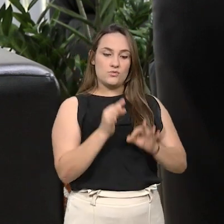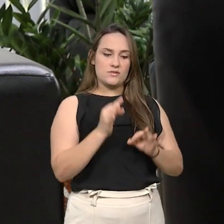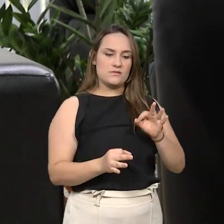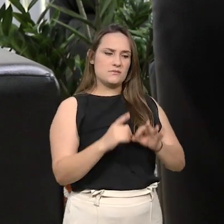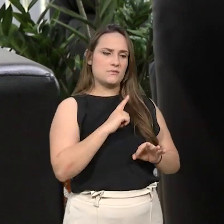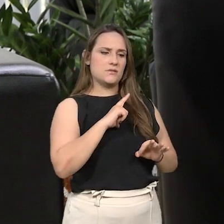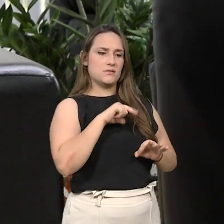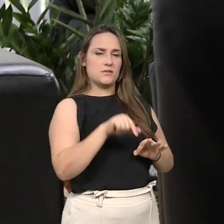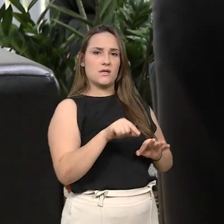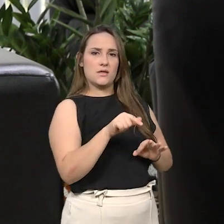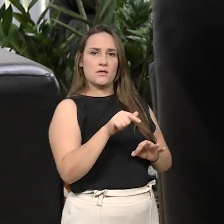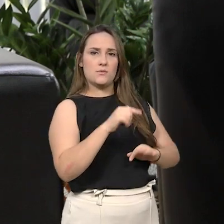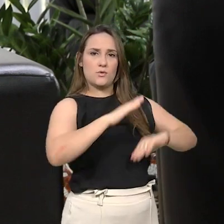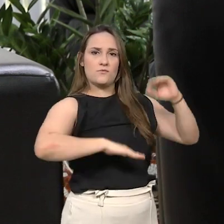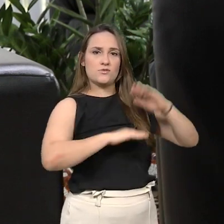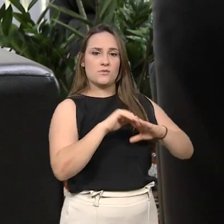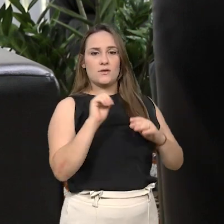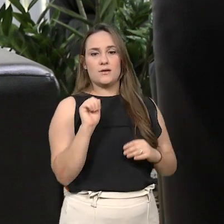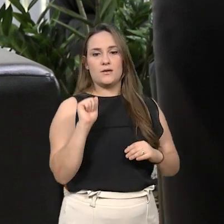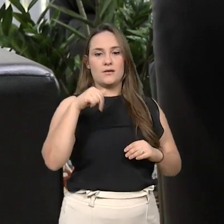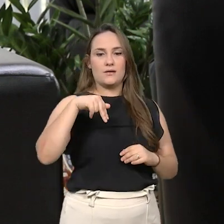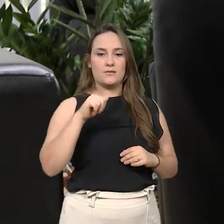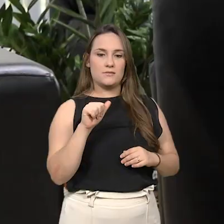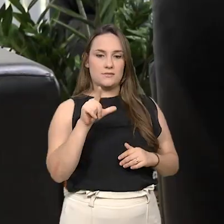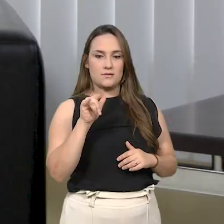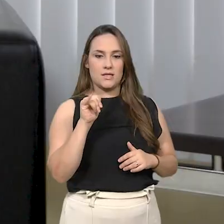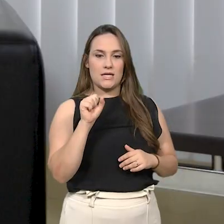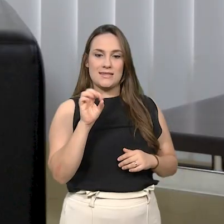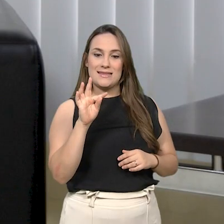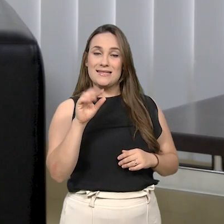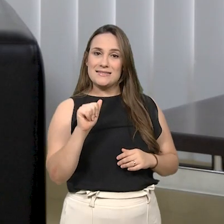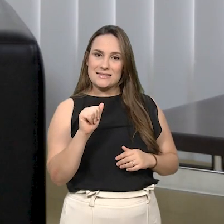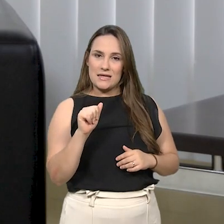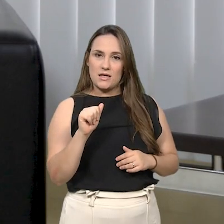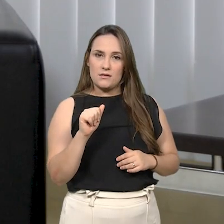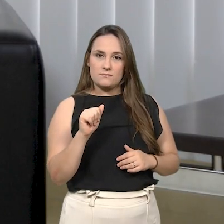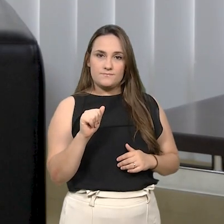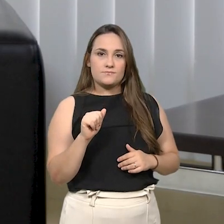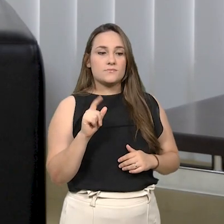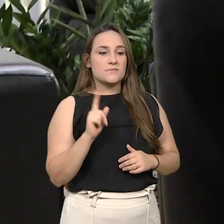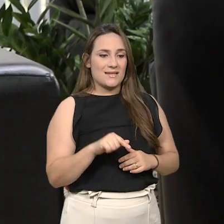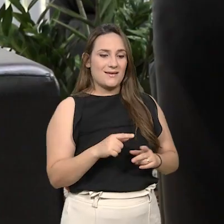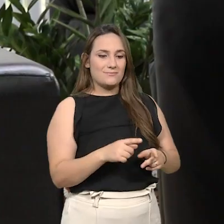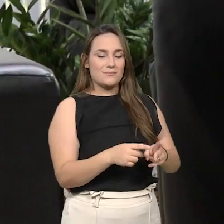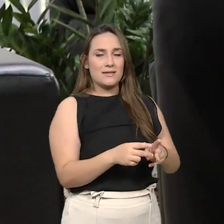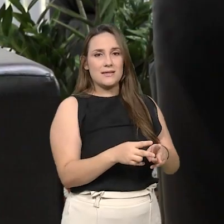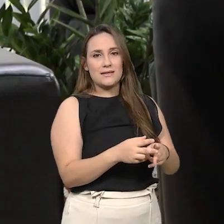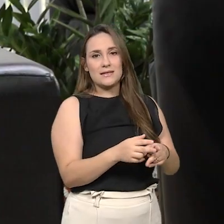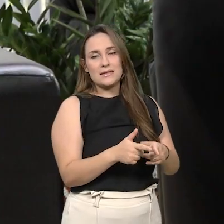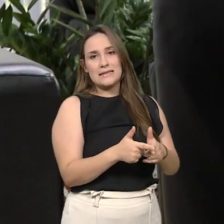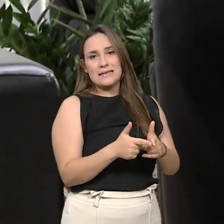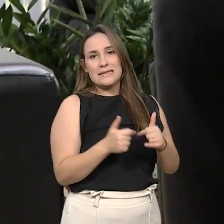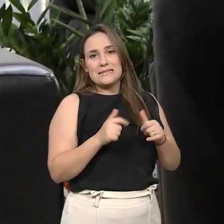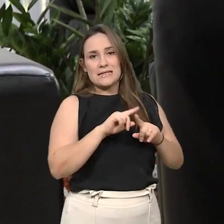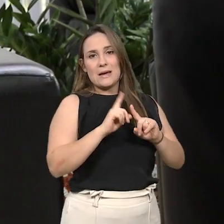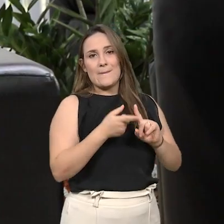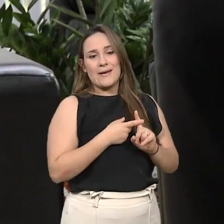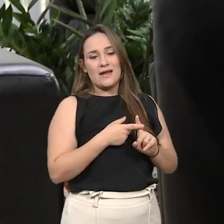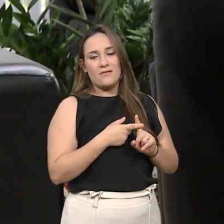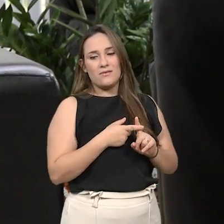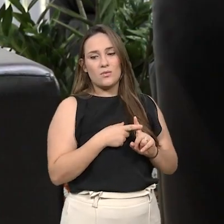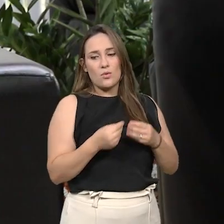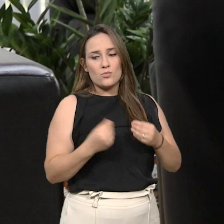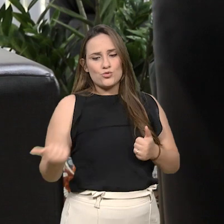comarca um analista que está em licença maternidade. Normalmente vão se buscar na CPE a pessoa